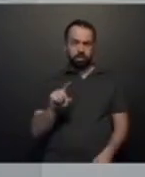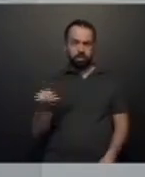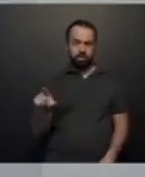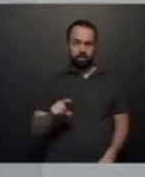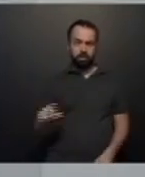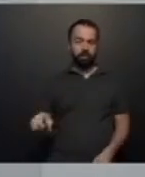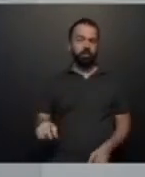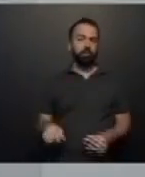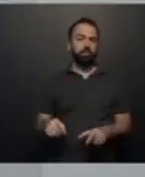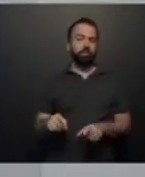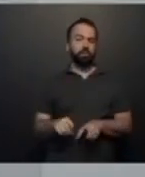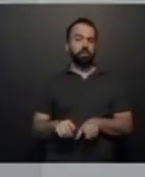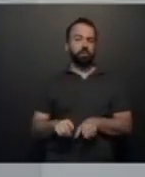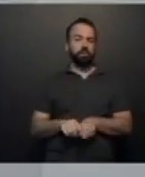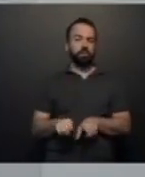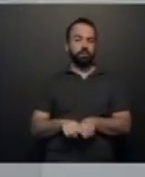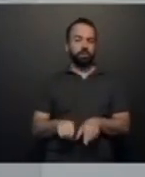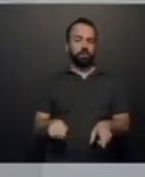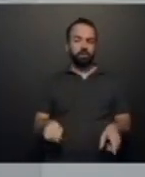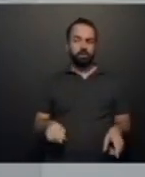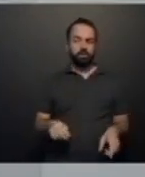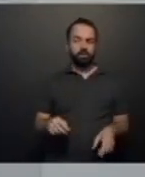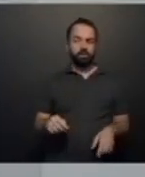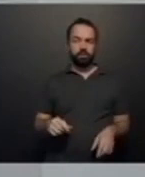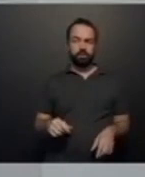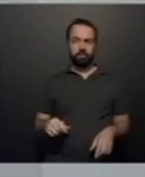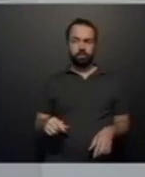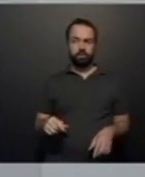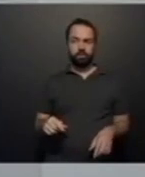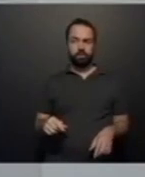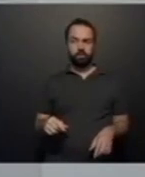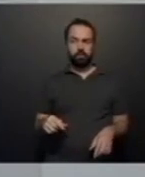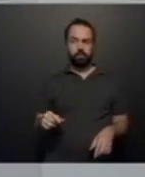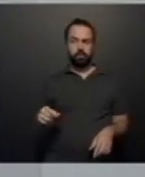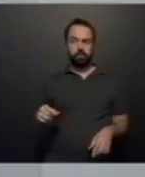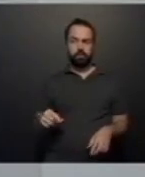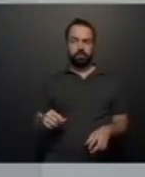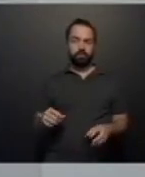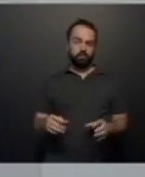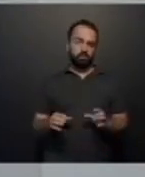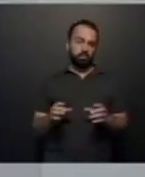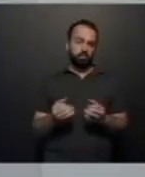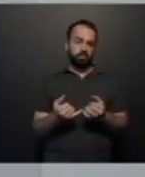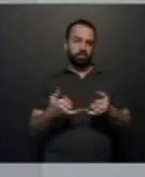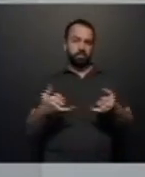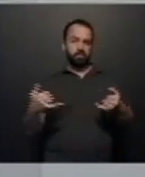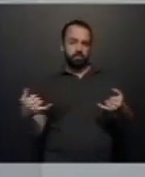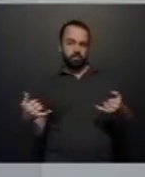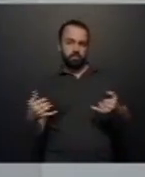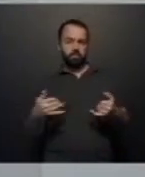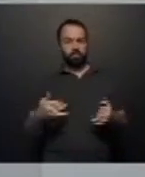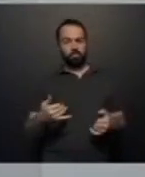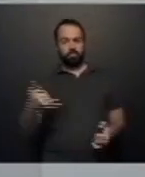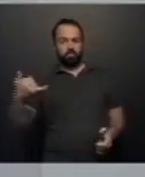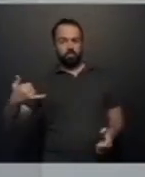Poderia dizer também que os números inteiros relativos são os números negativos mais os números naturais.